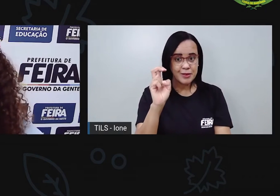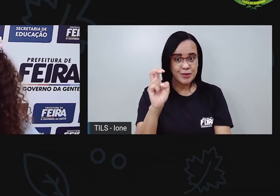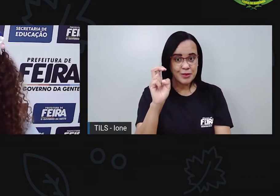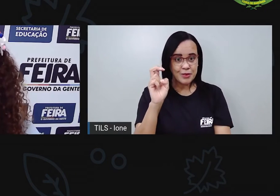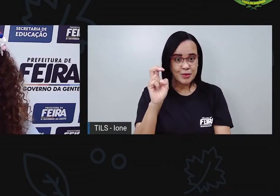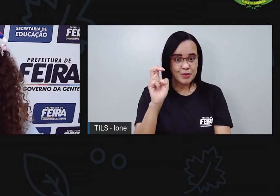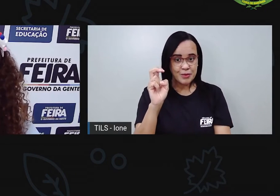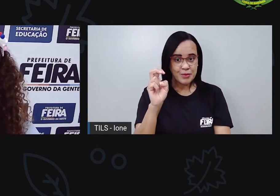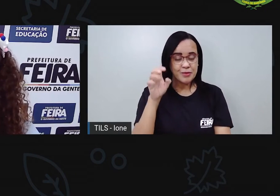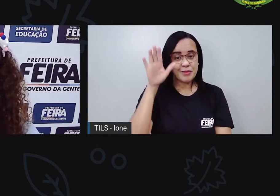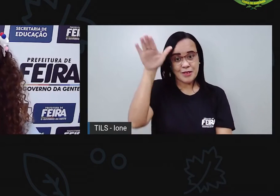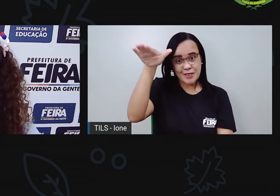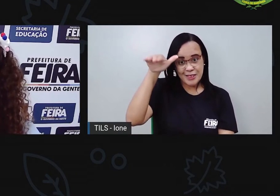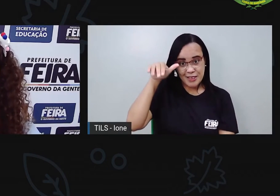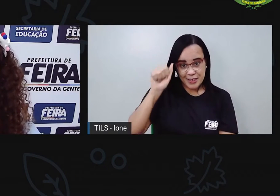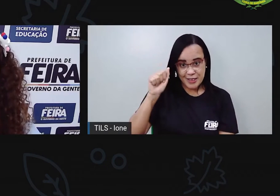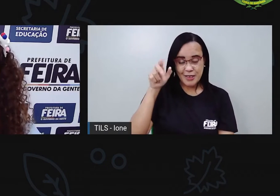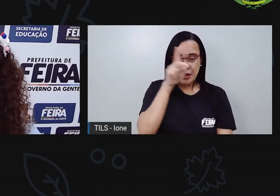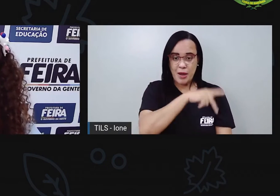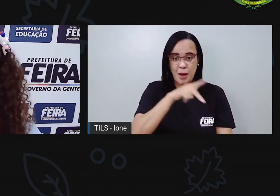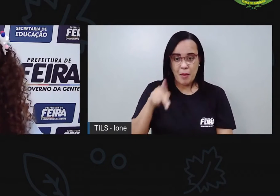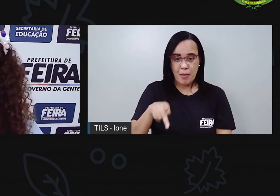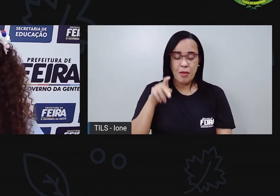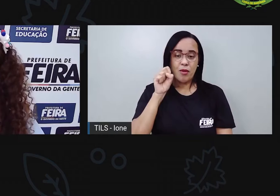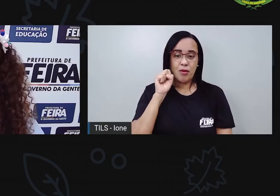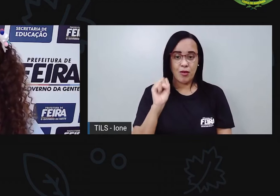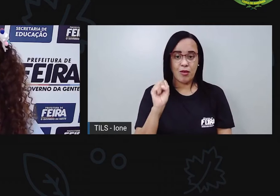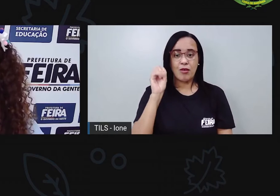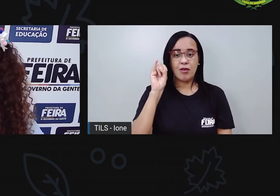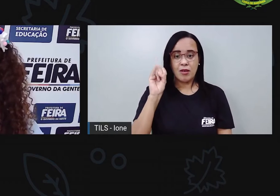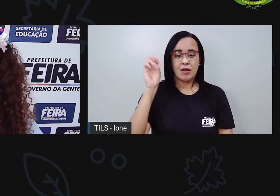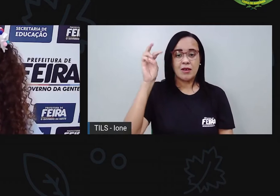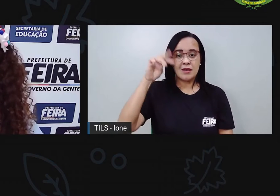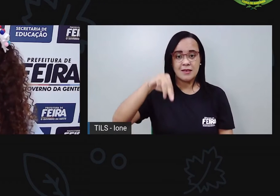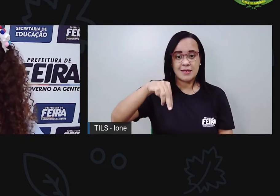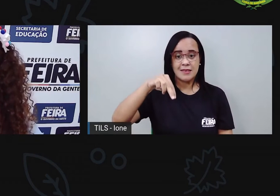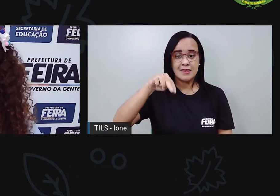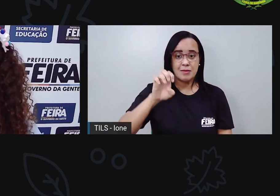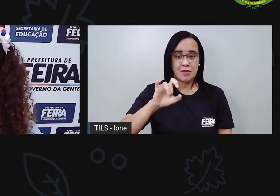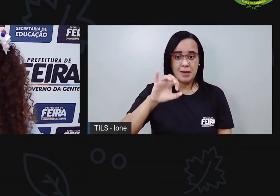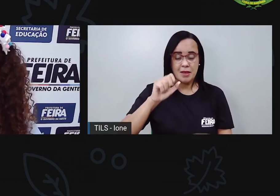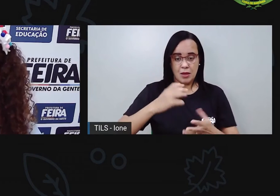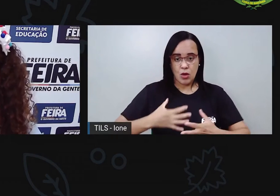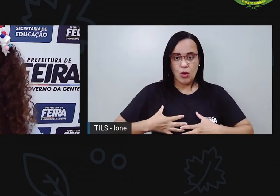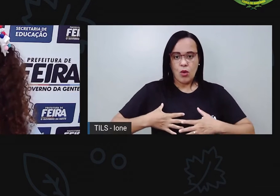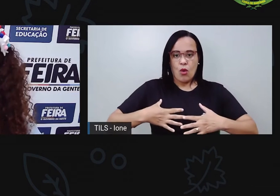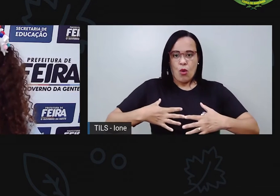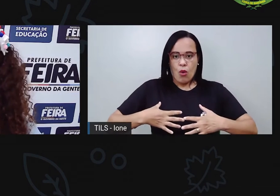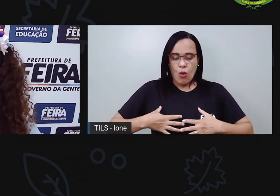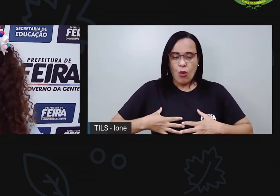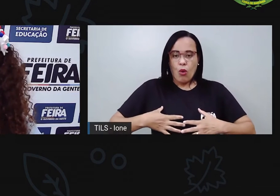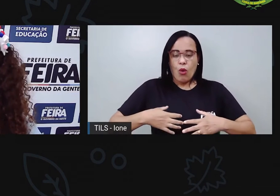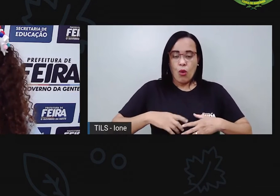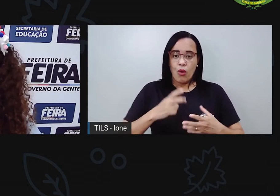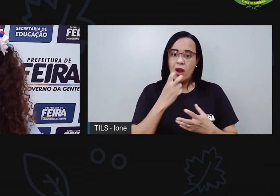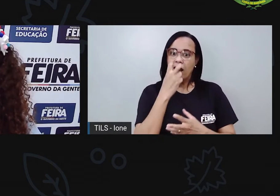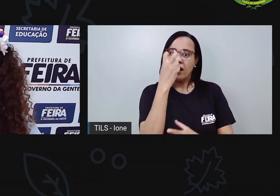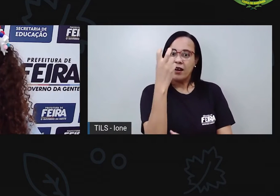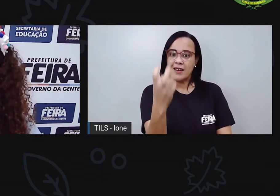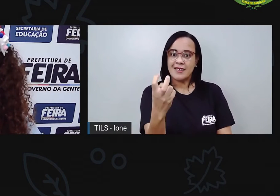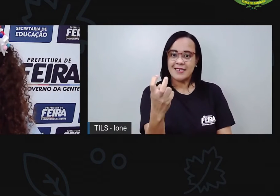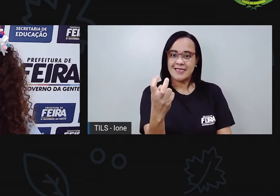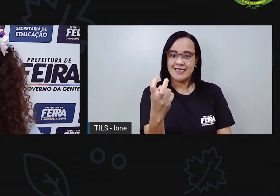5 a gente chama a próxima é bem forte e enche o pulmão de ar e prepara para